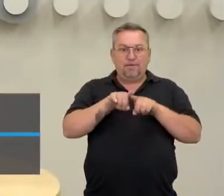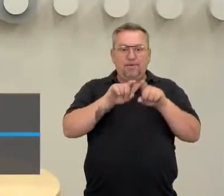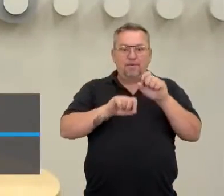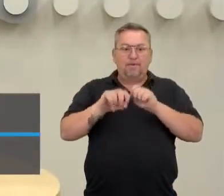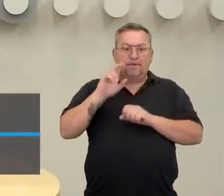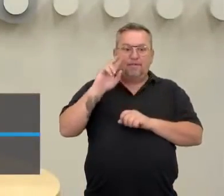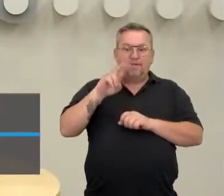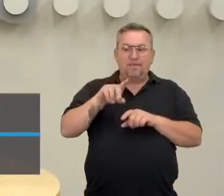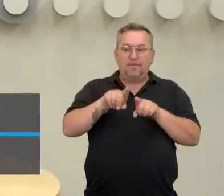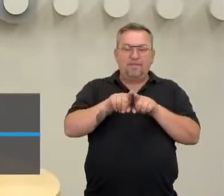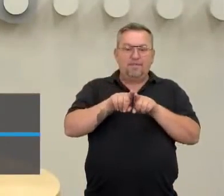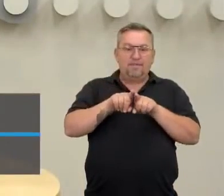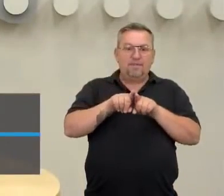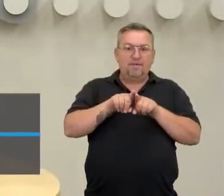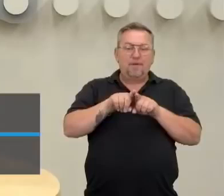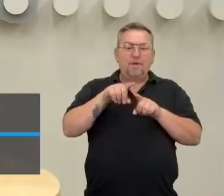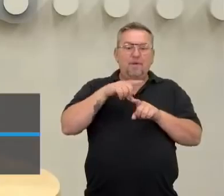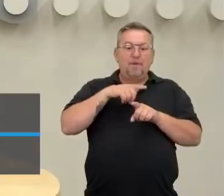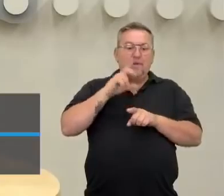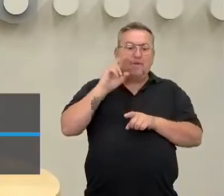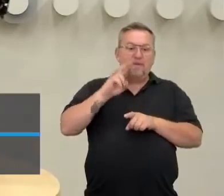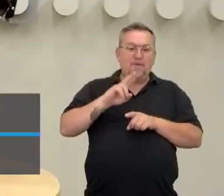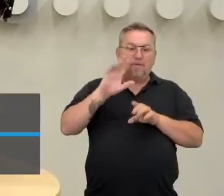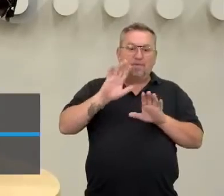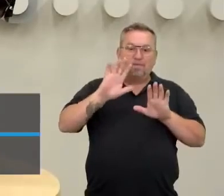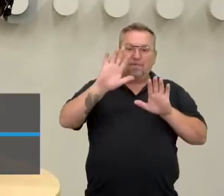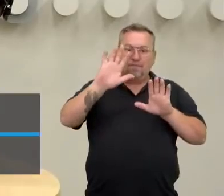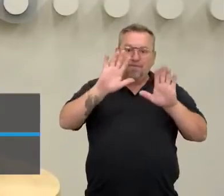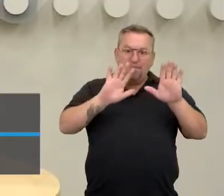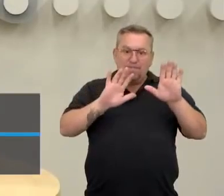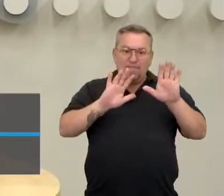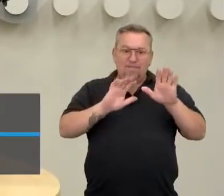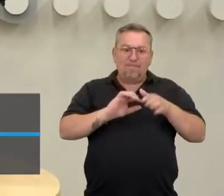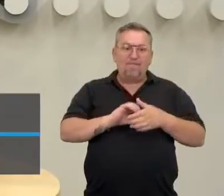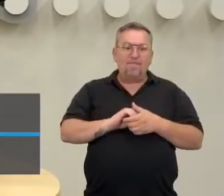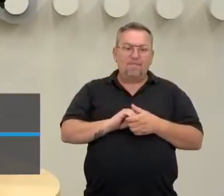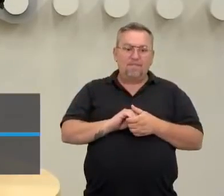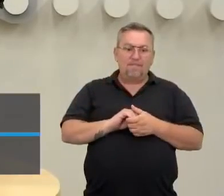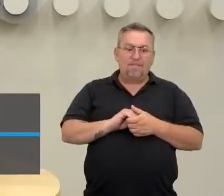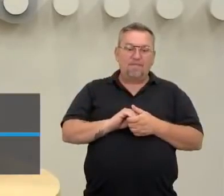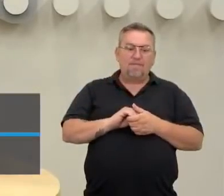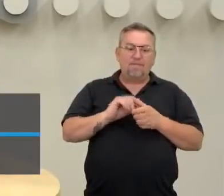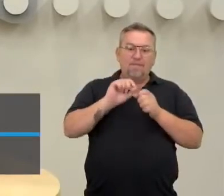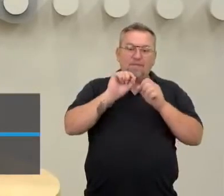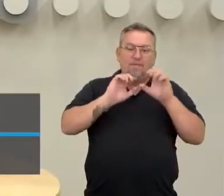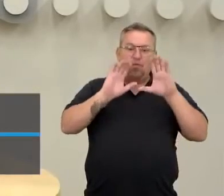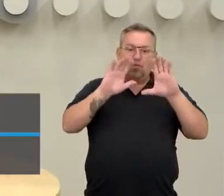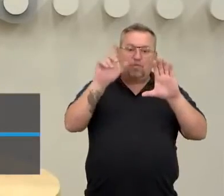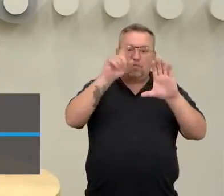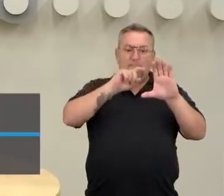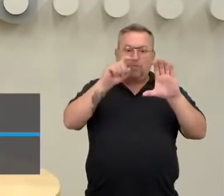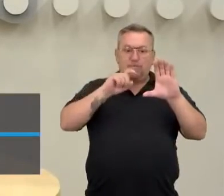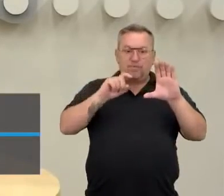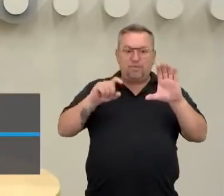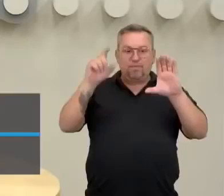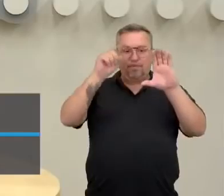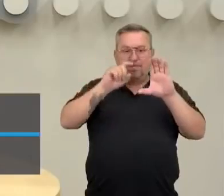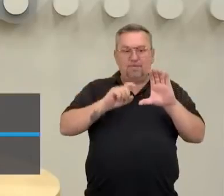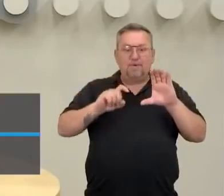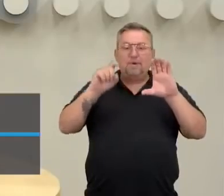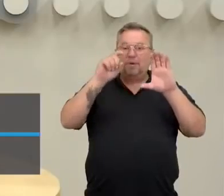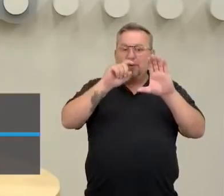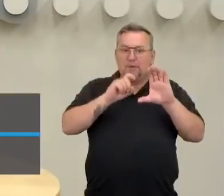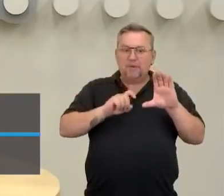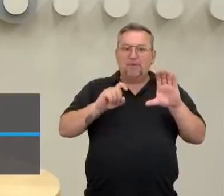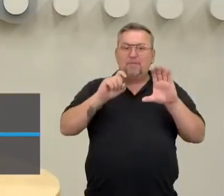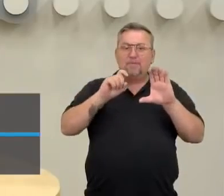molde vazado ali e esse molde ele é então colocado, né, sobre a superfície que você quer grafitar e você vai com o spray